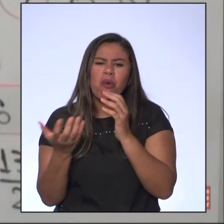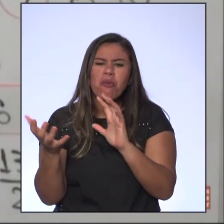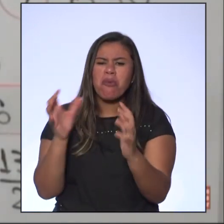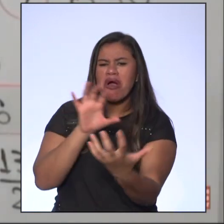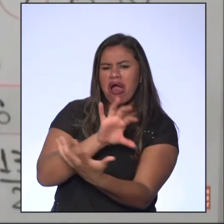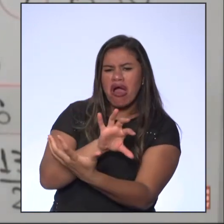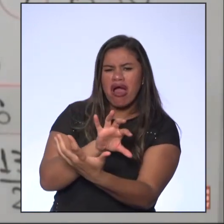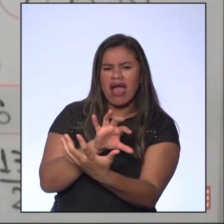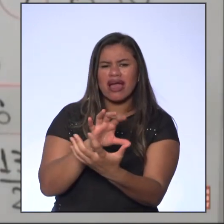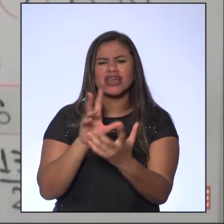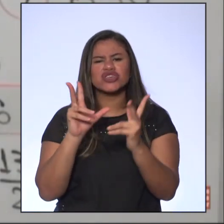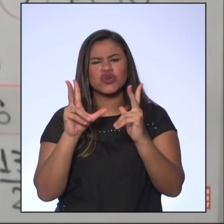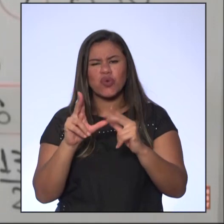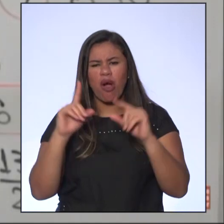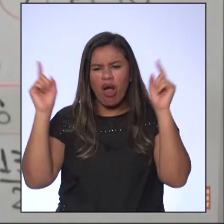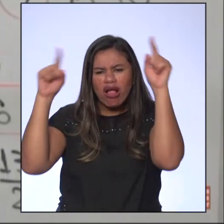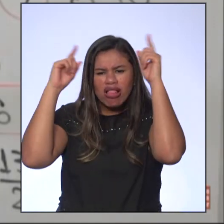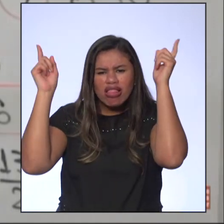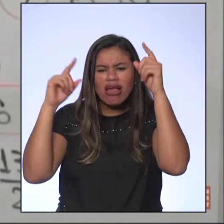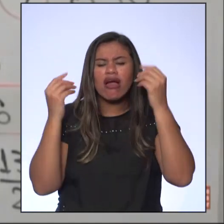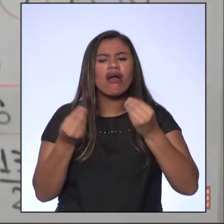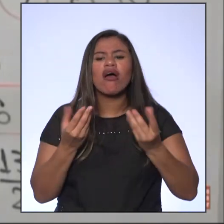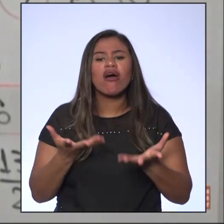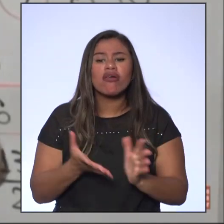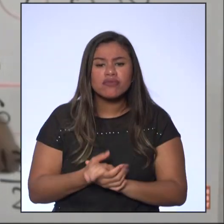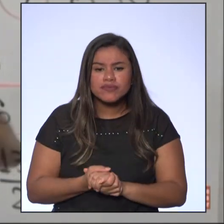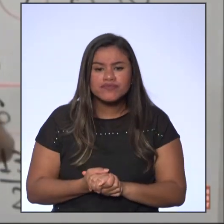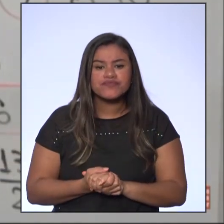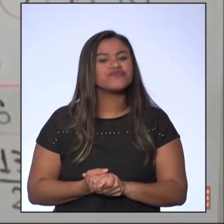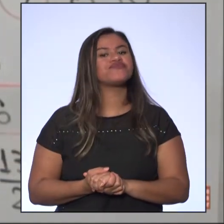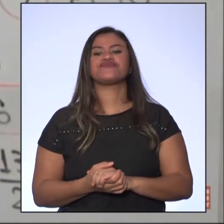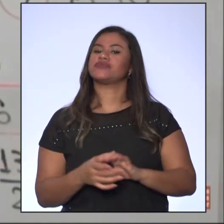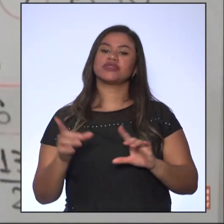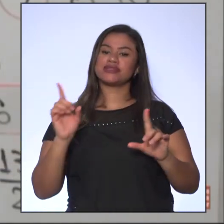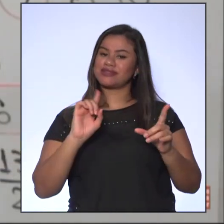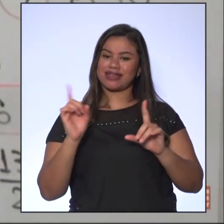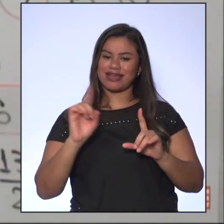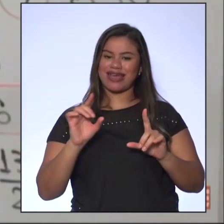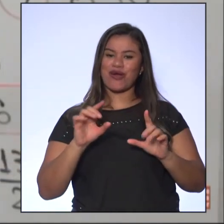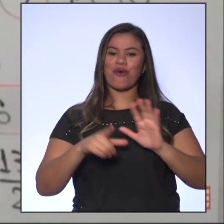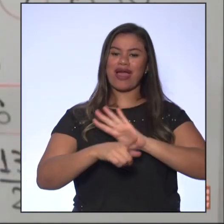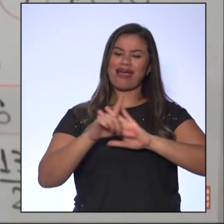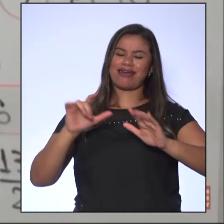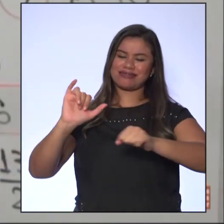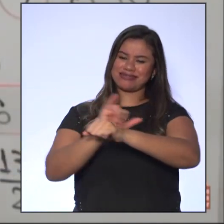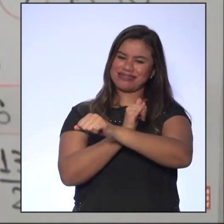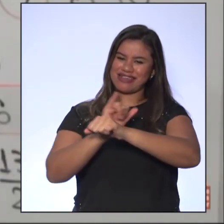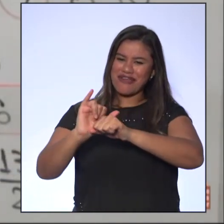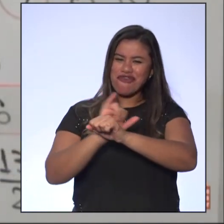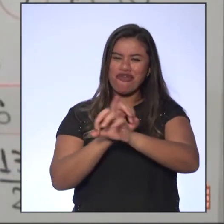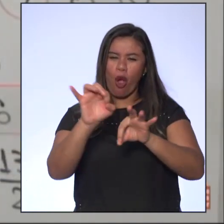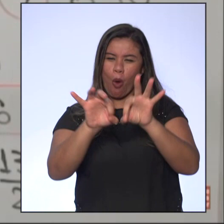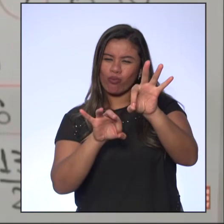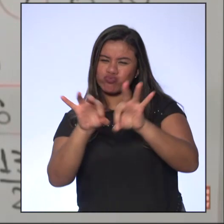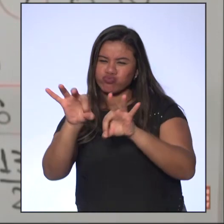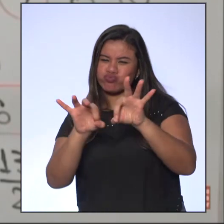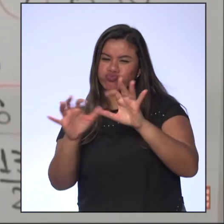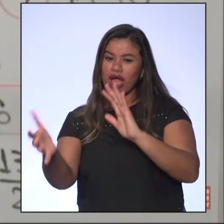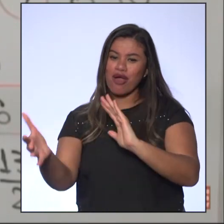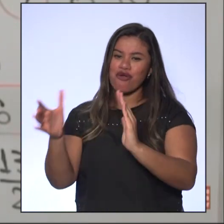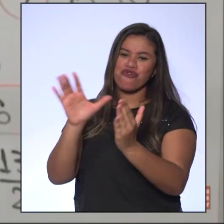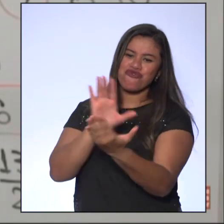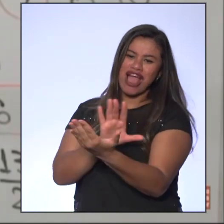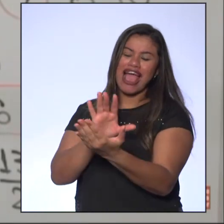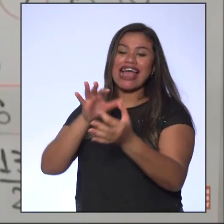situação da ambulância, né? Vai ficar invertido. Mas na hora da programação aqui, a equipe técnica, ela faz a inversão da